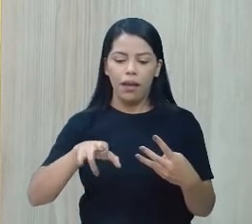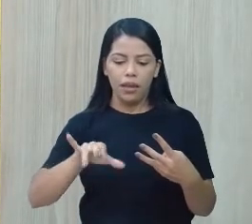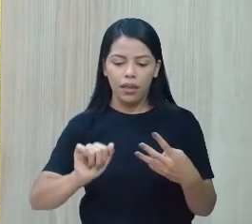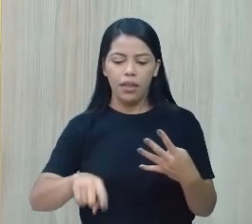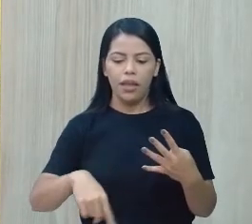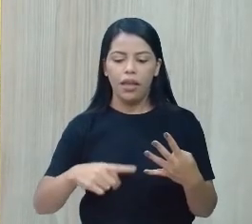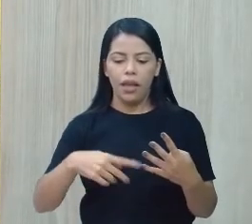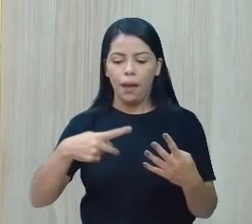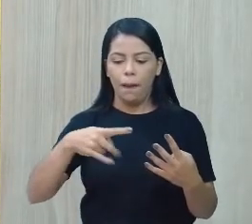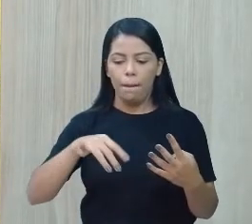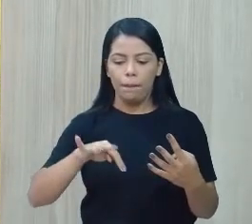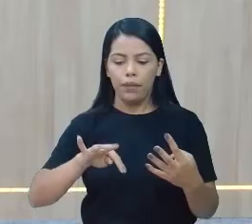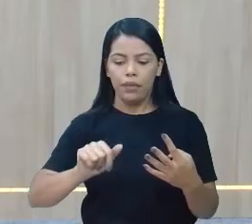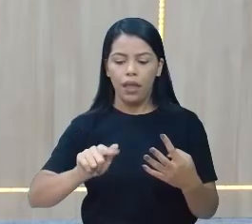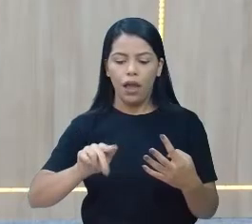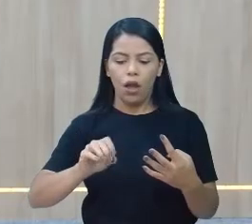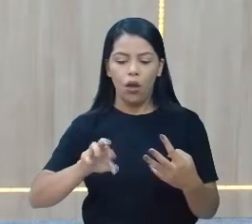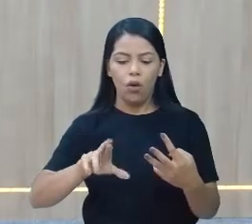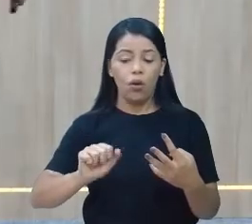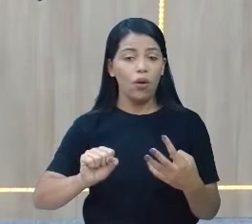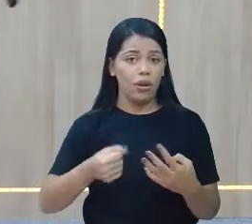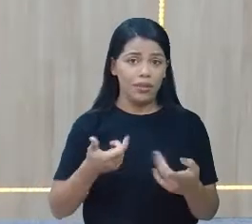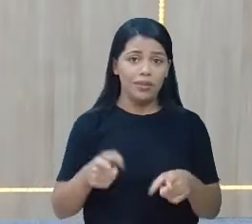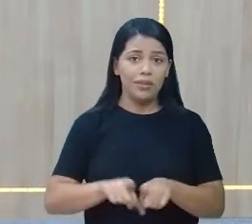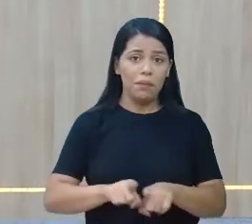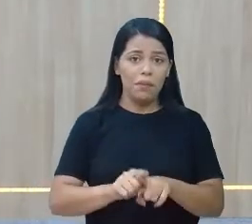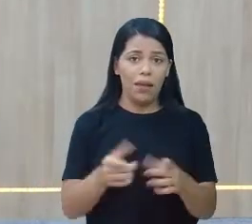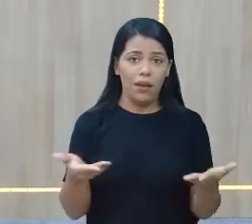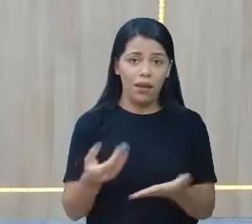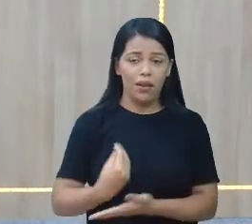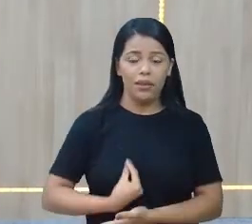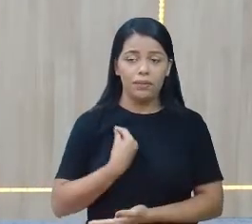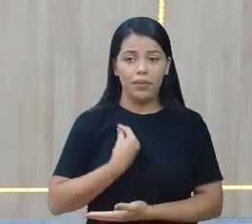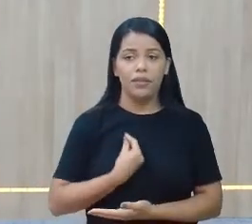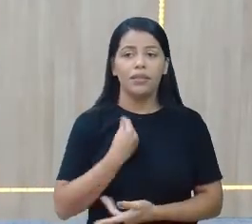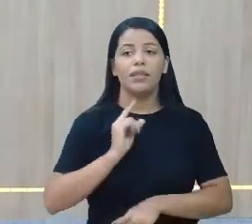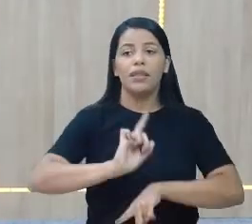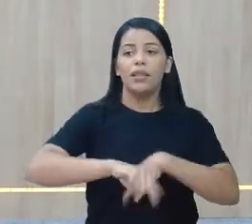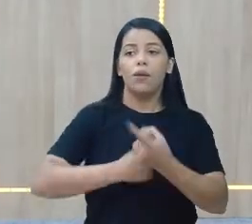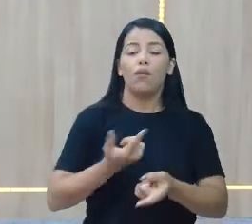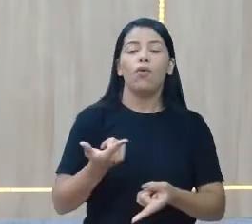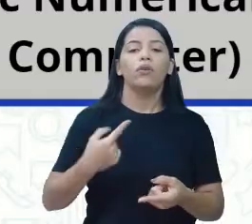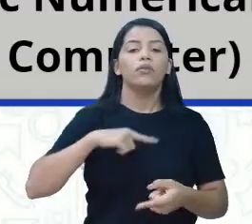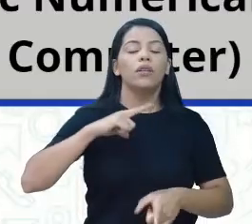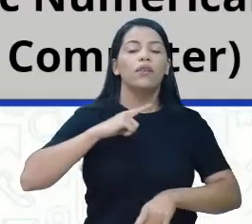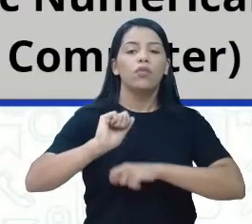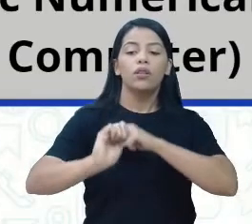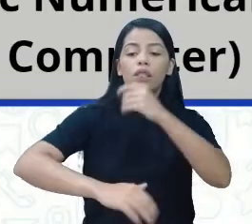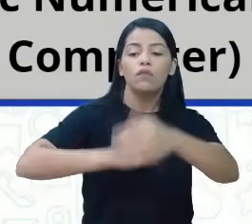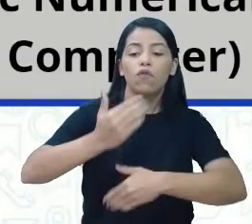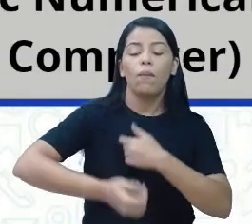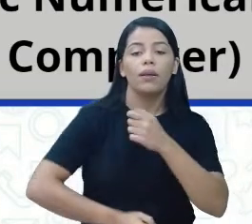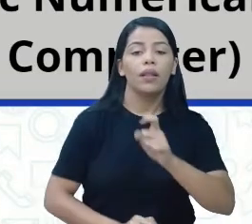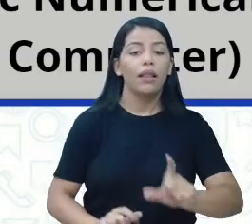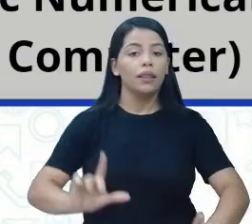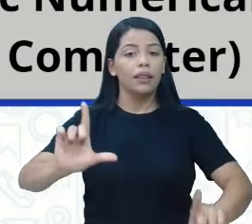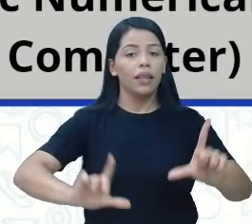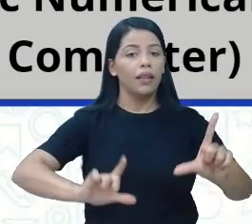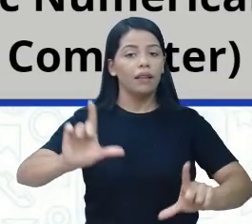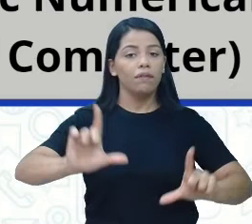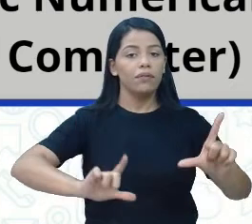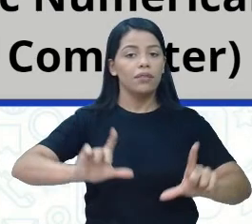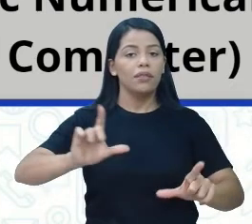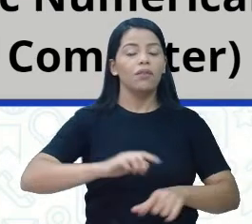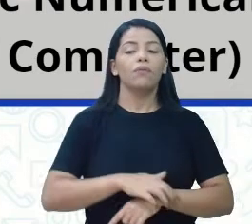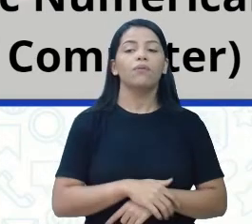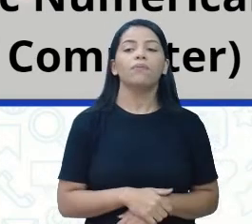Pitágoras, Vamos lá, olha só, passamos do celular, chegamos também o quê? A evolução na TV, né, gente? Olha só, tivemos toda aquela